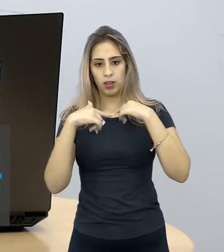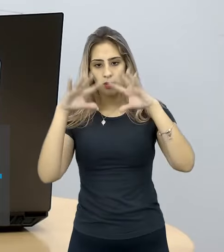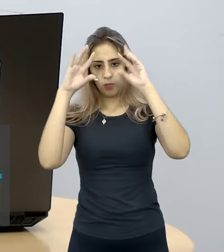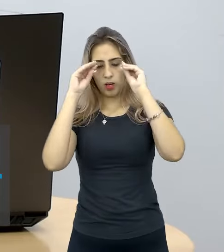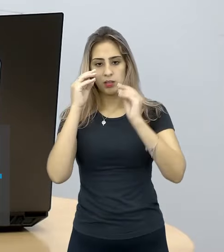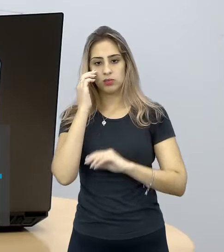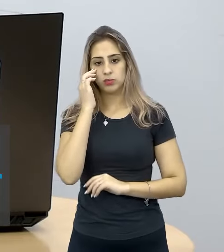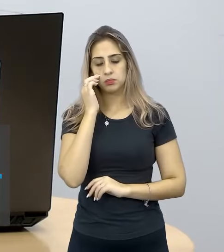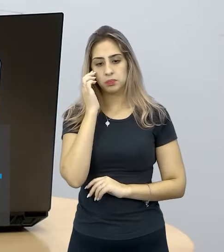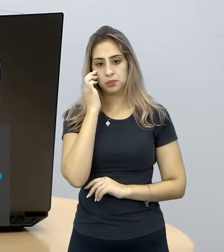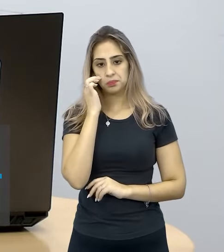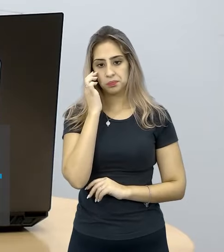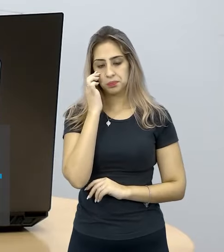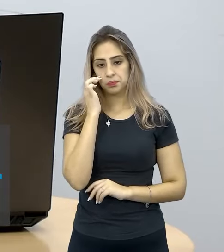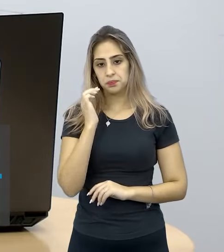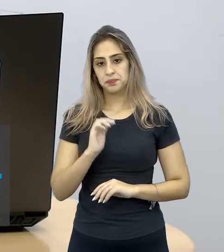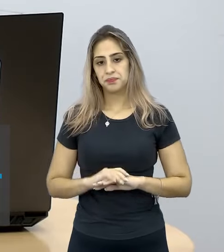tá?